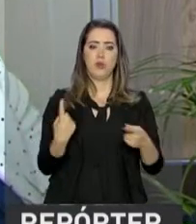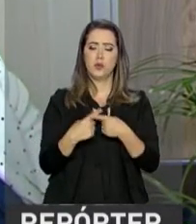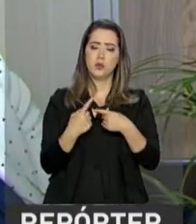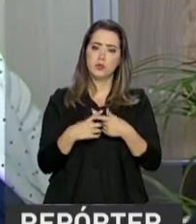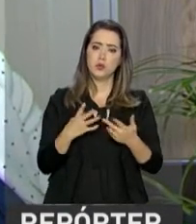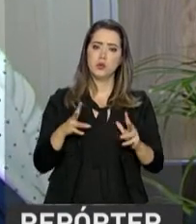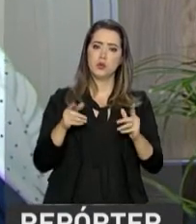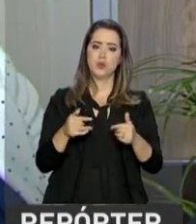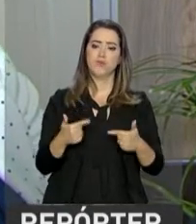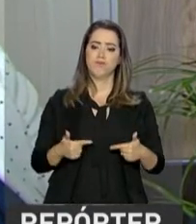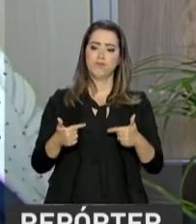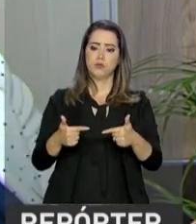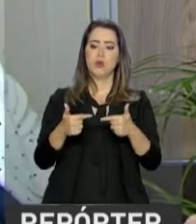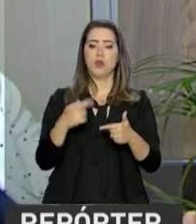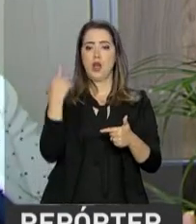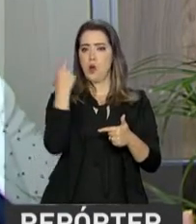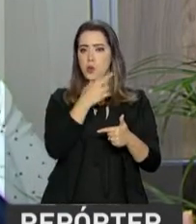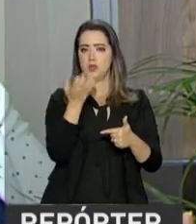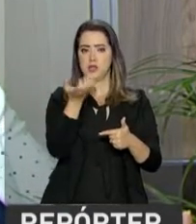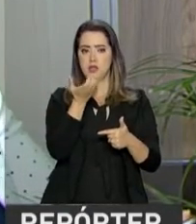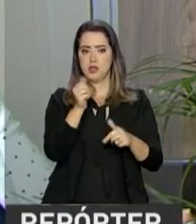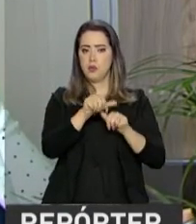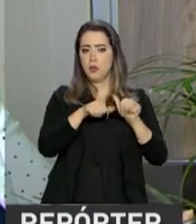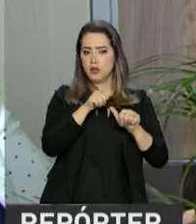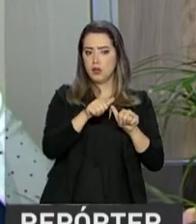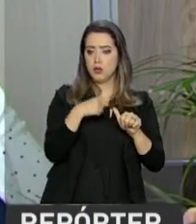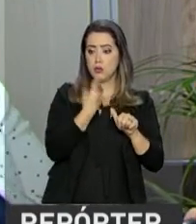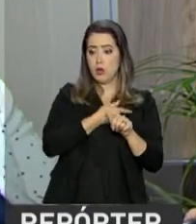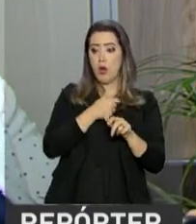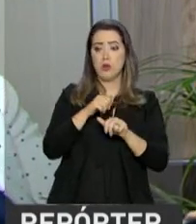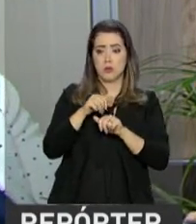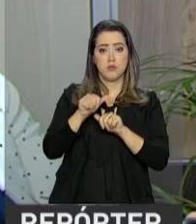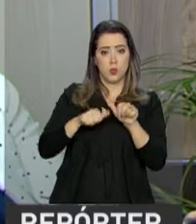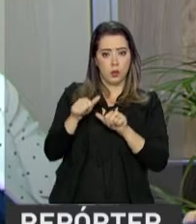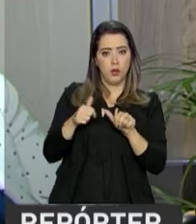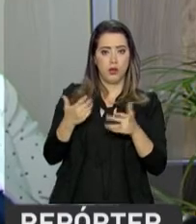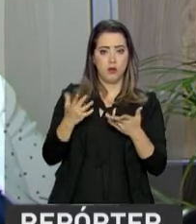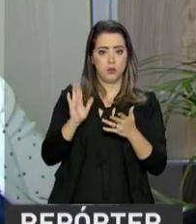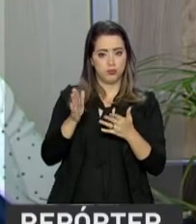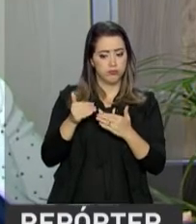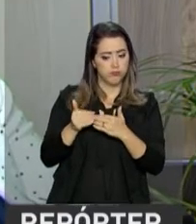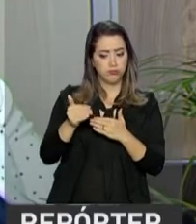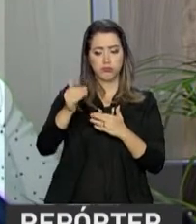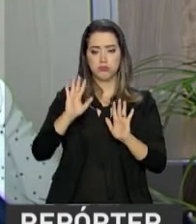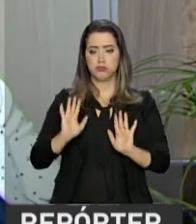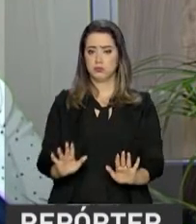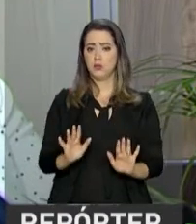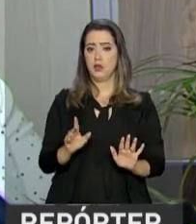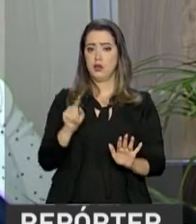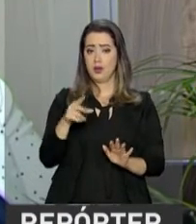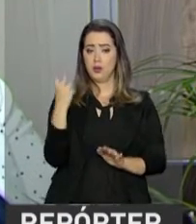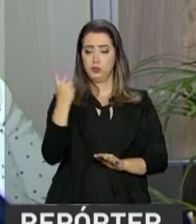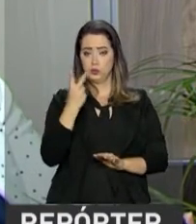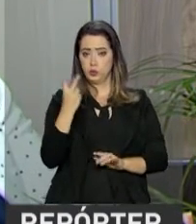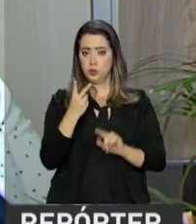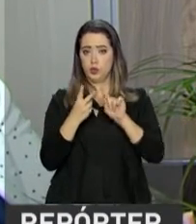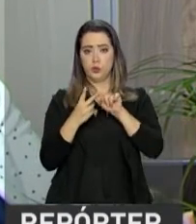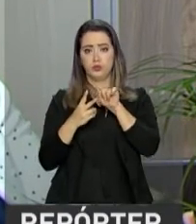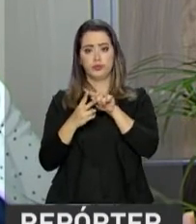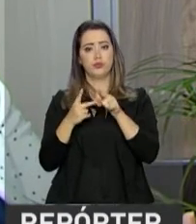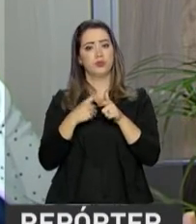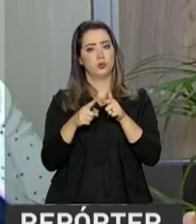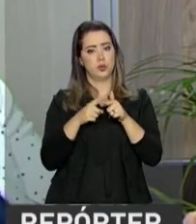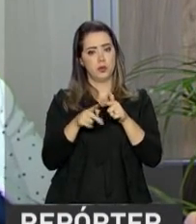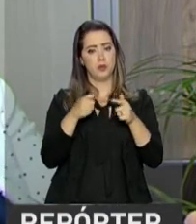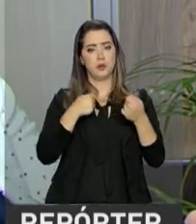todos os pleitos que a rússia tinha com o brasil foram atendidos estão vigentes então essas são duas pautas que nós queremos